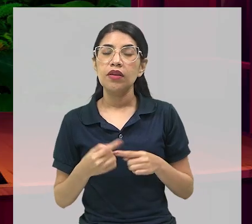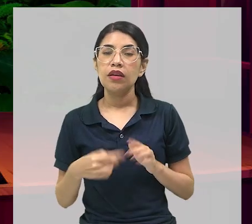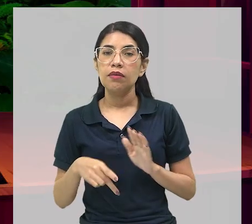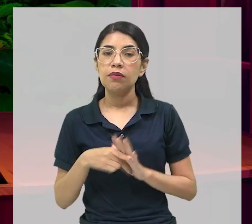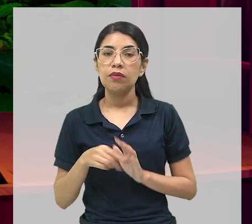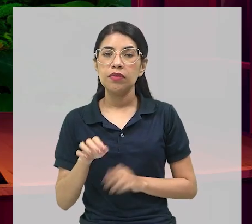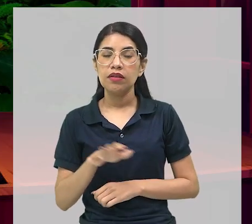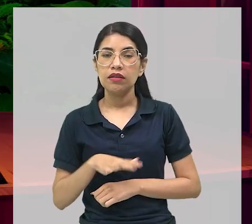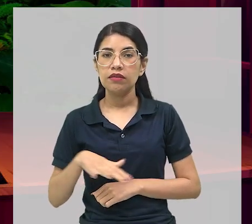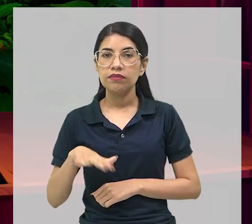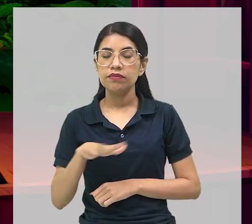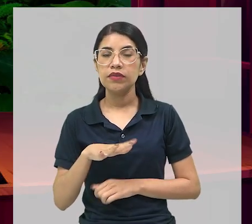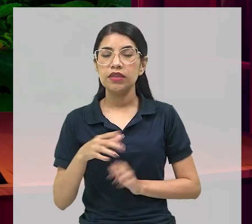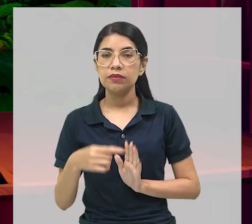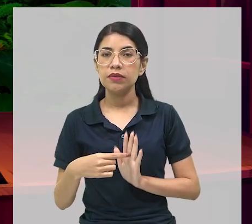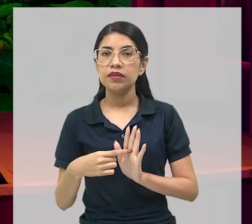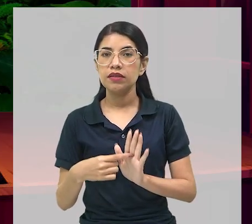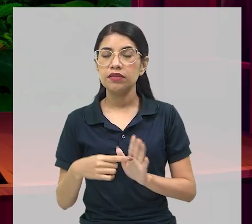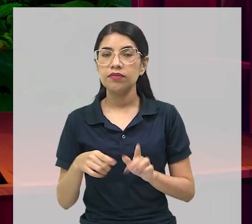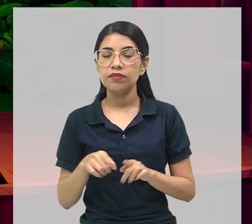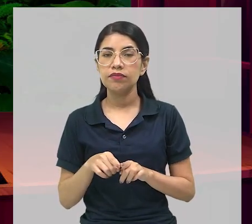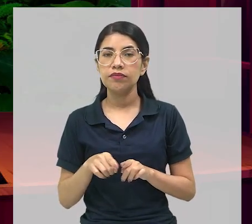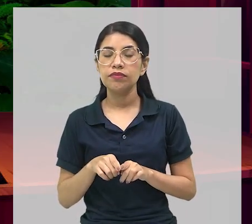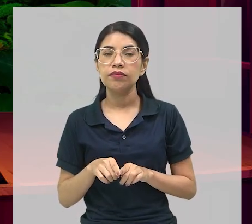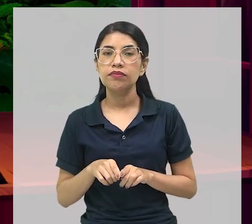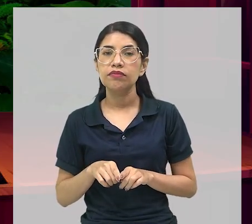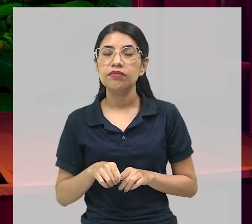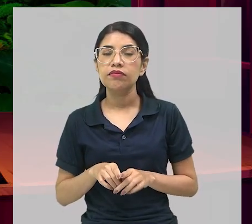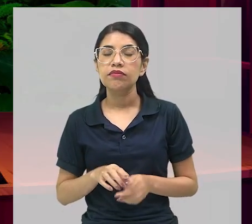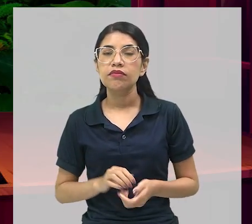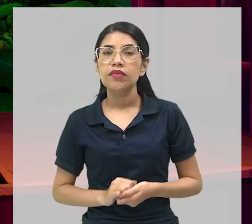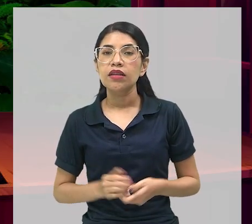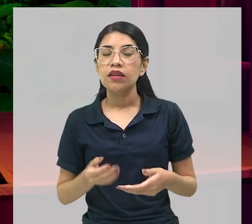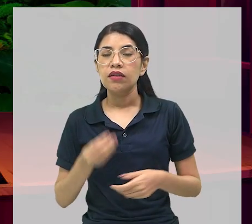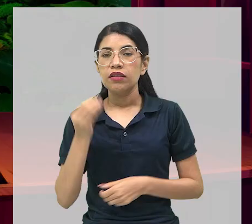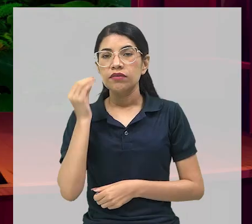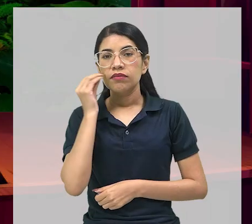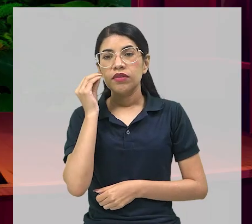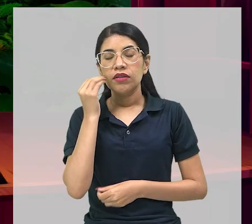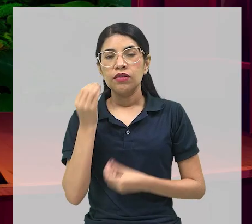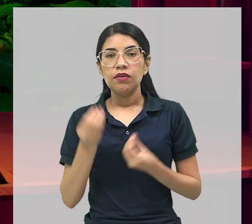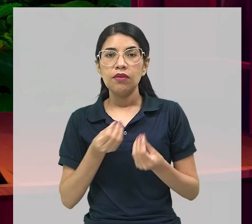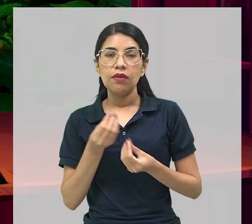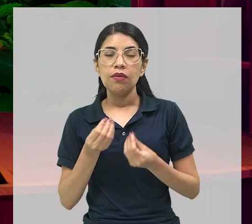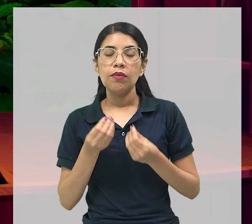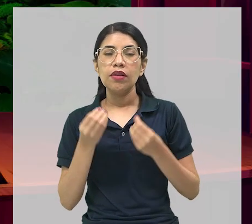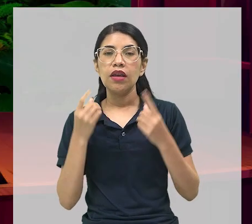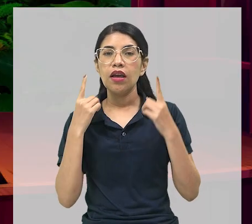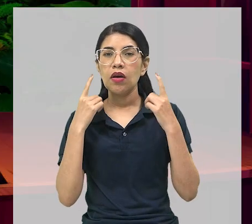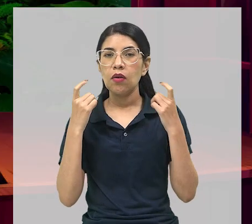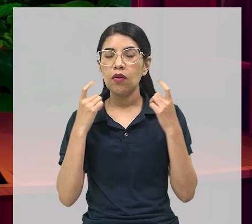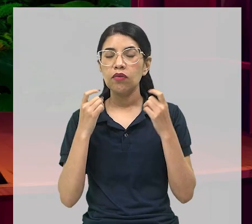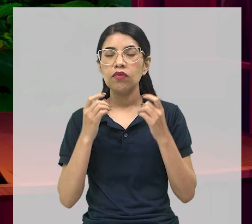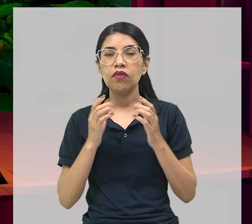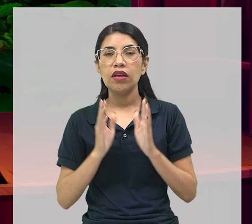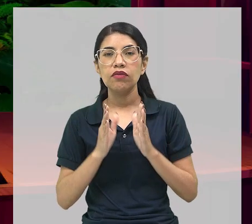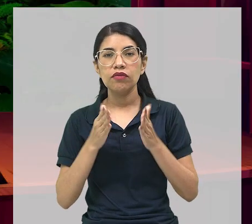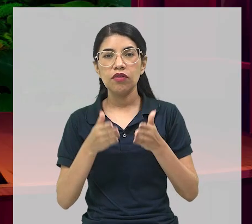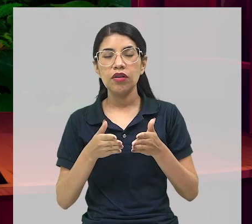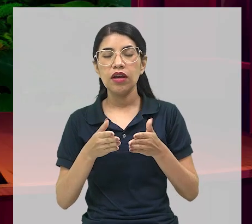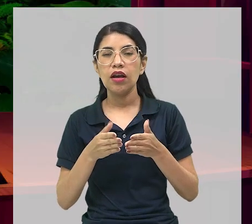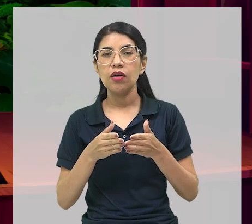da ambientação também. A gente vai ver agora como a sonoplastia ela direciona os